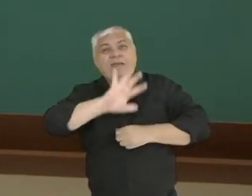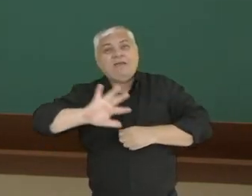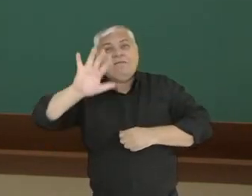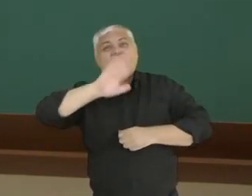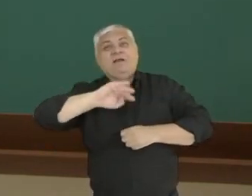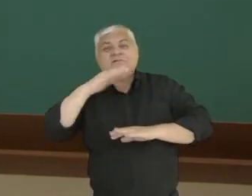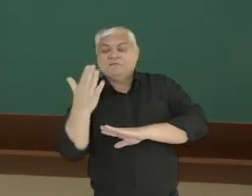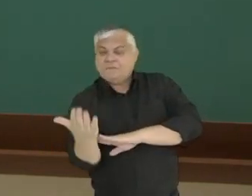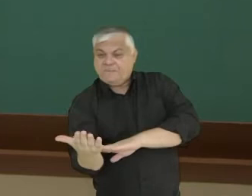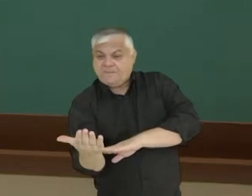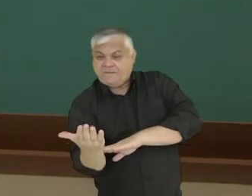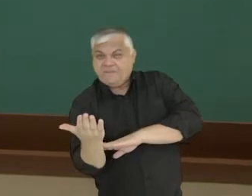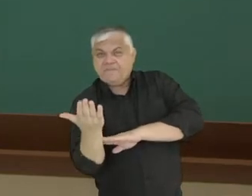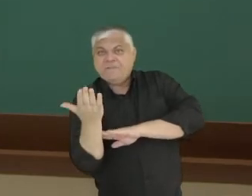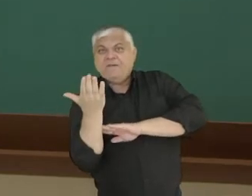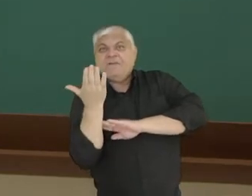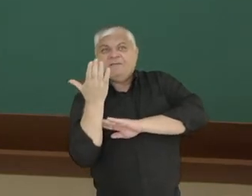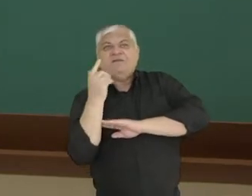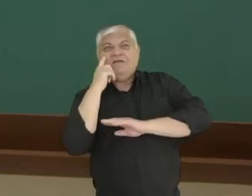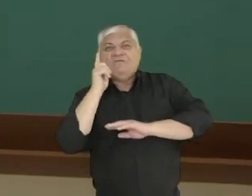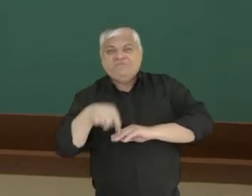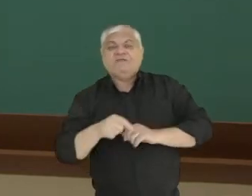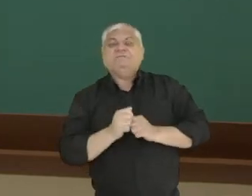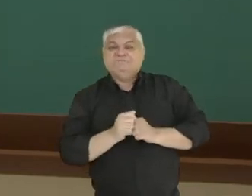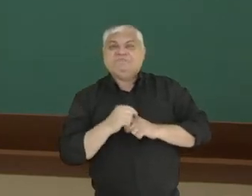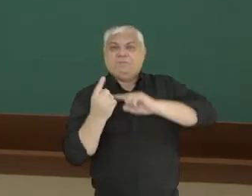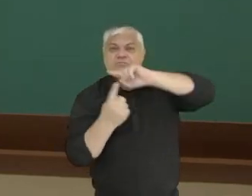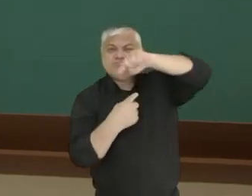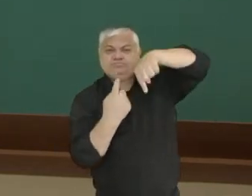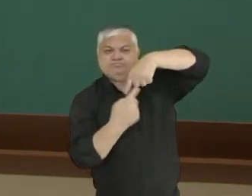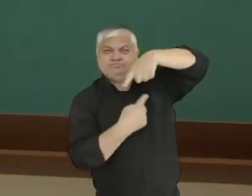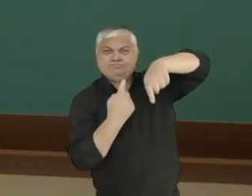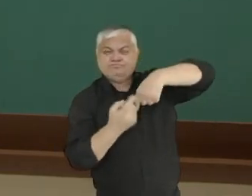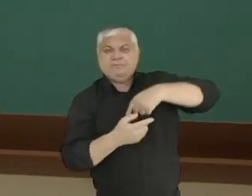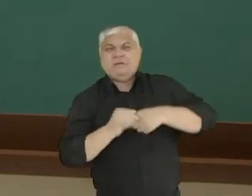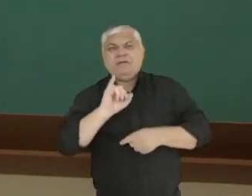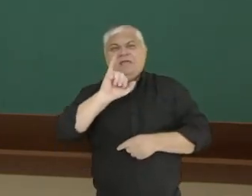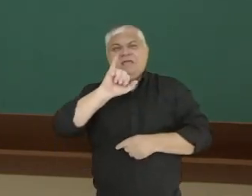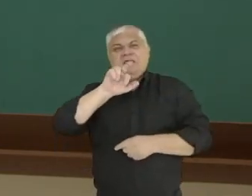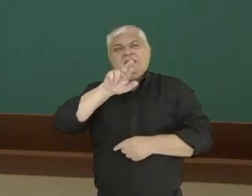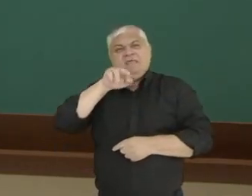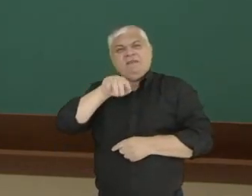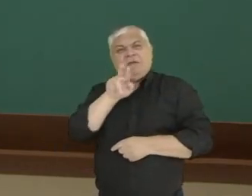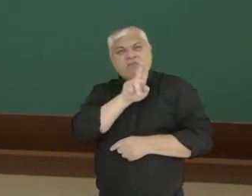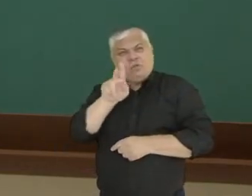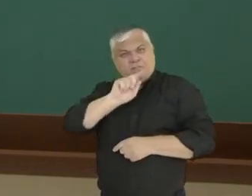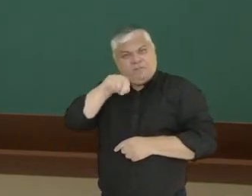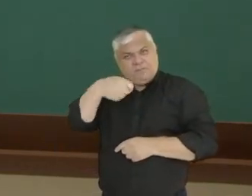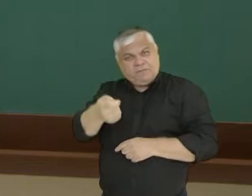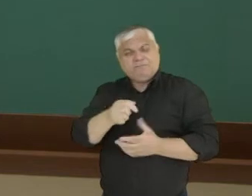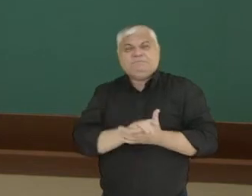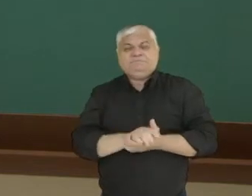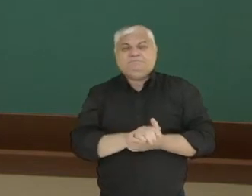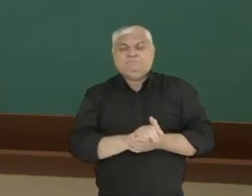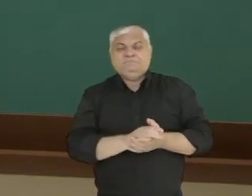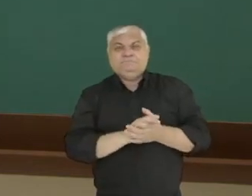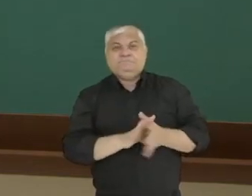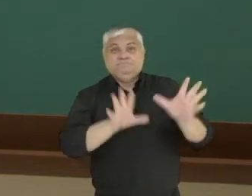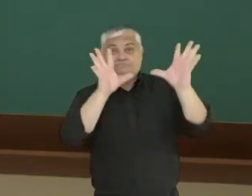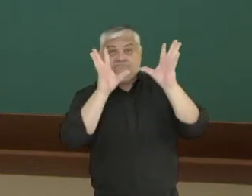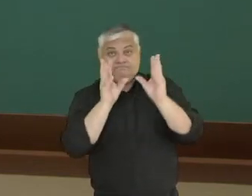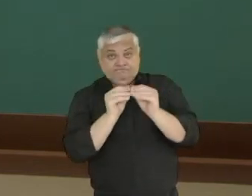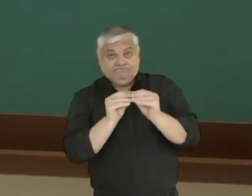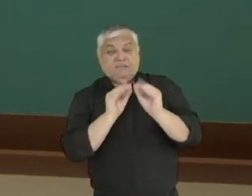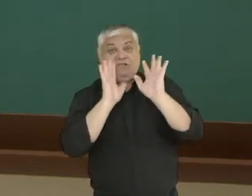aqui em função deste furacão chamado de Irma. E agora que você já tem uma ideia da interpretação